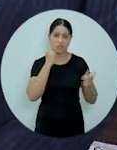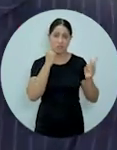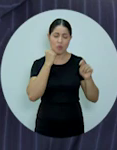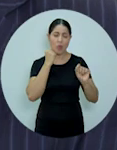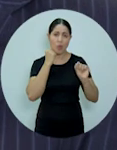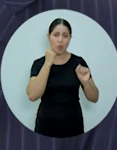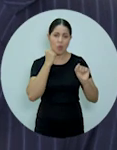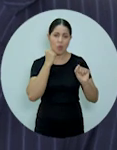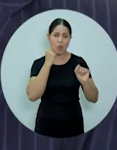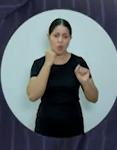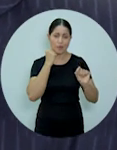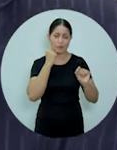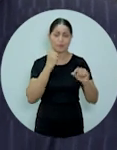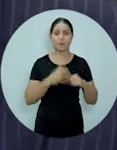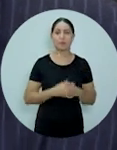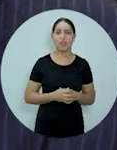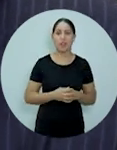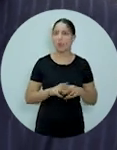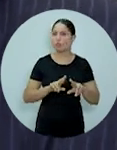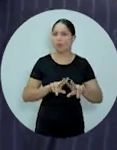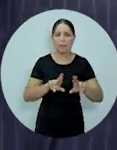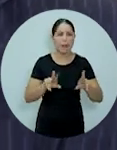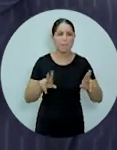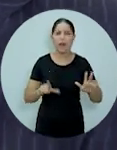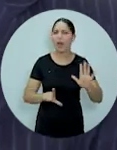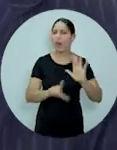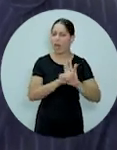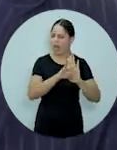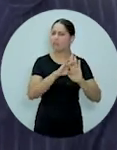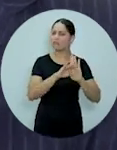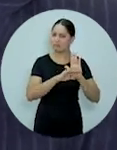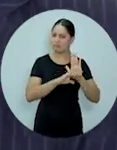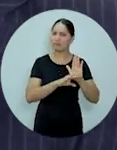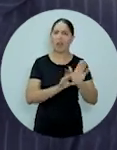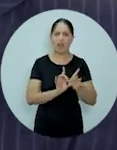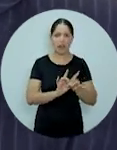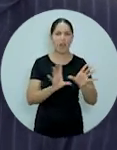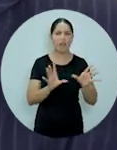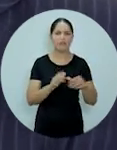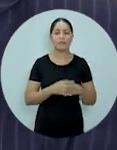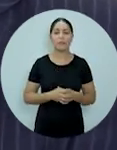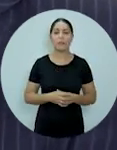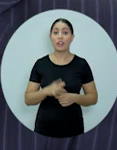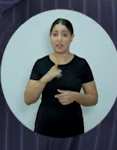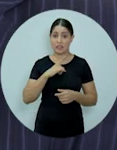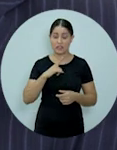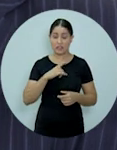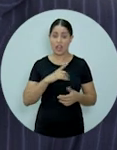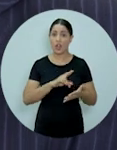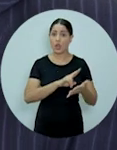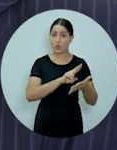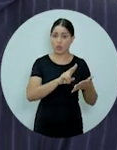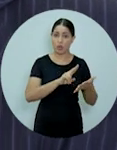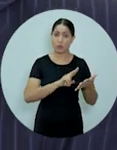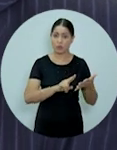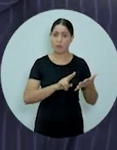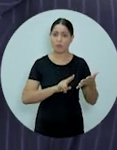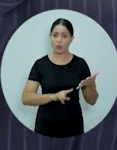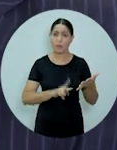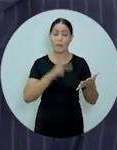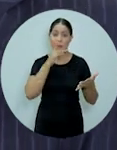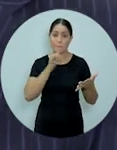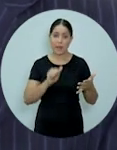estável. Vai estar o nome do pai e da mãe. É tudo que está previsto na legislação. Não é diferente. Vai ter um pai e uma mãe